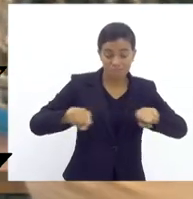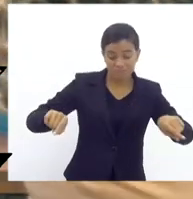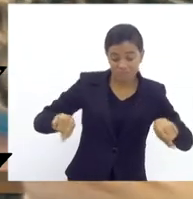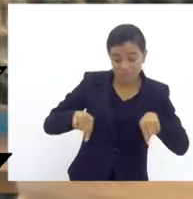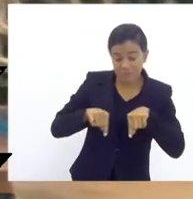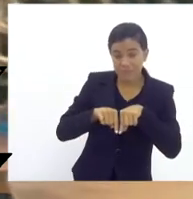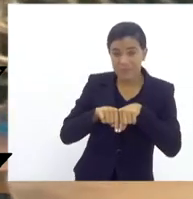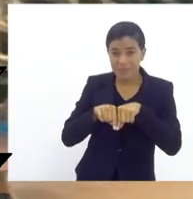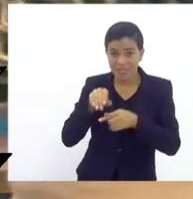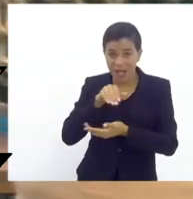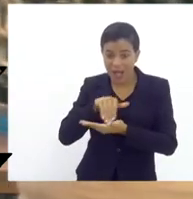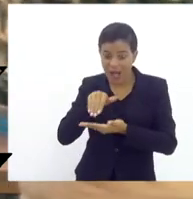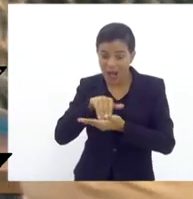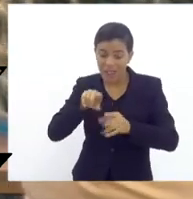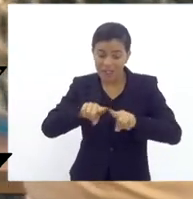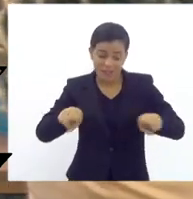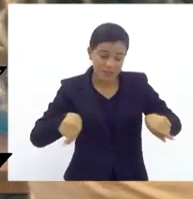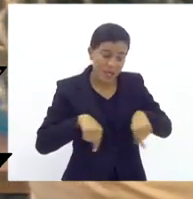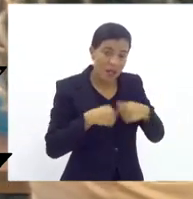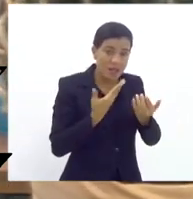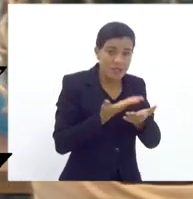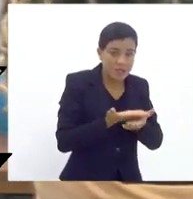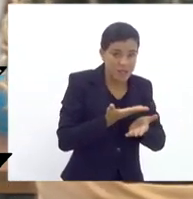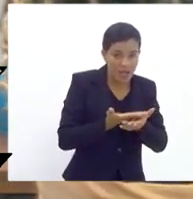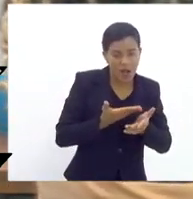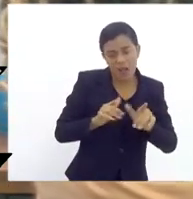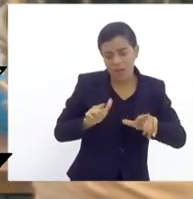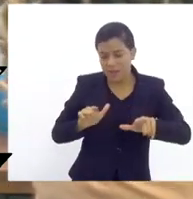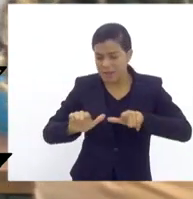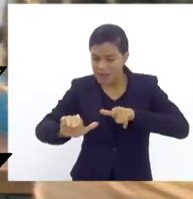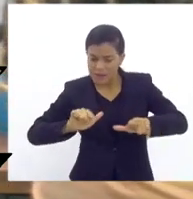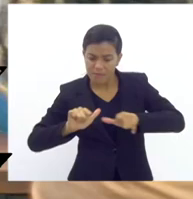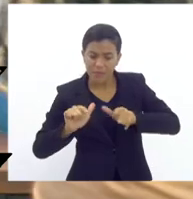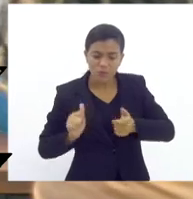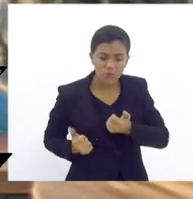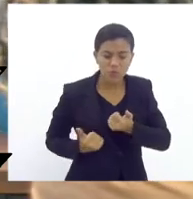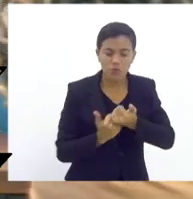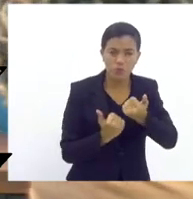das suas salas trabalhando juntamente